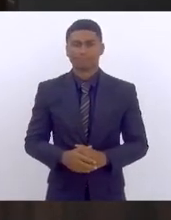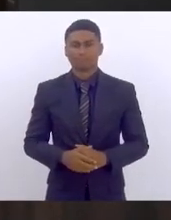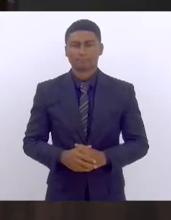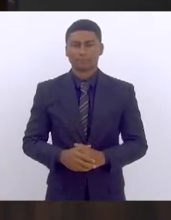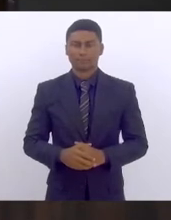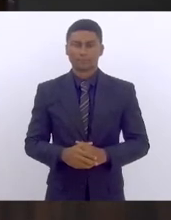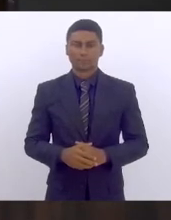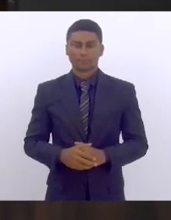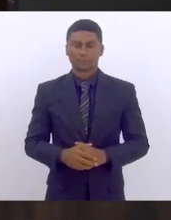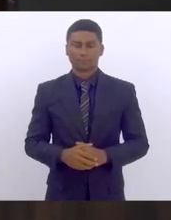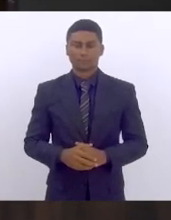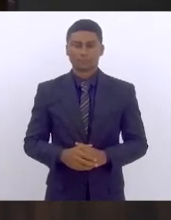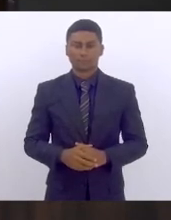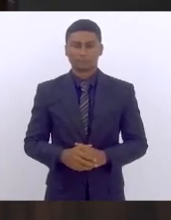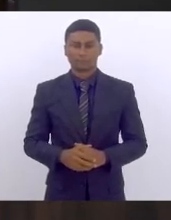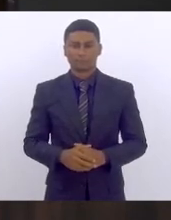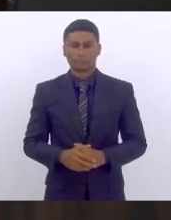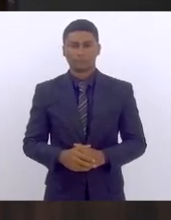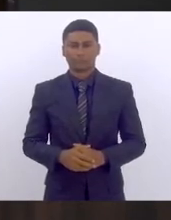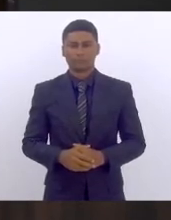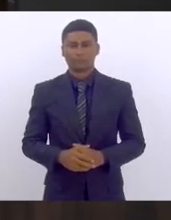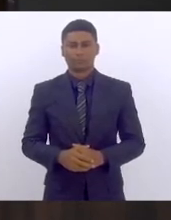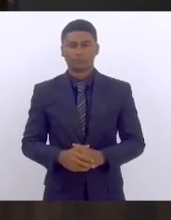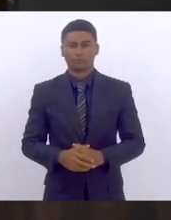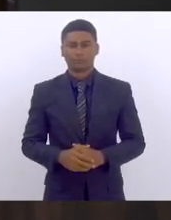Deputado Rodrigo Amorim,